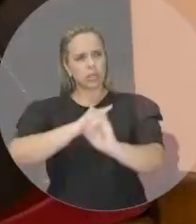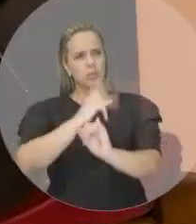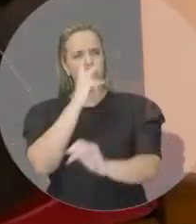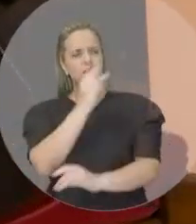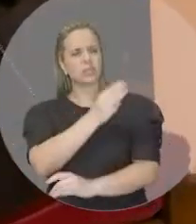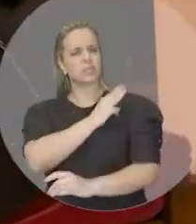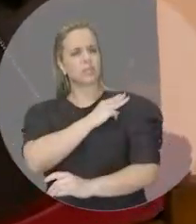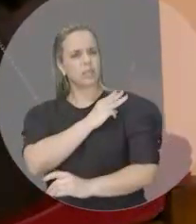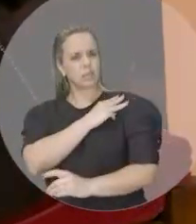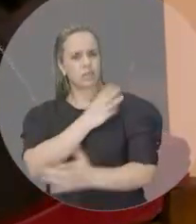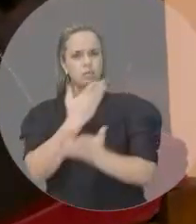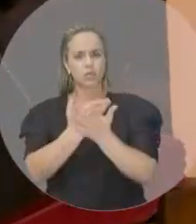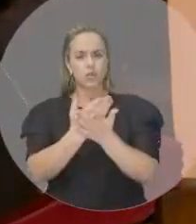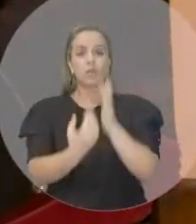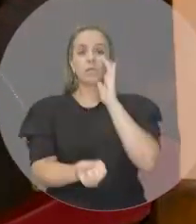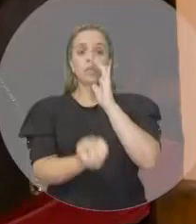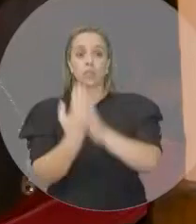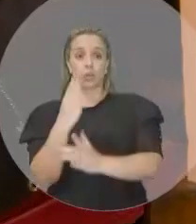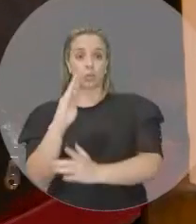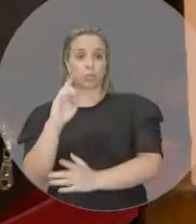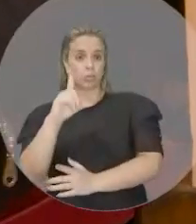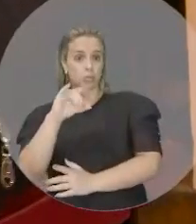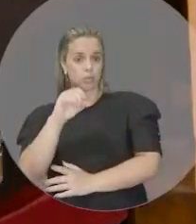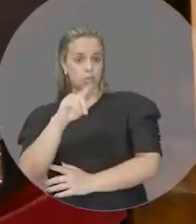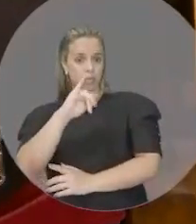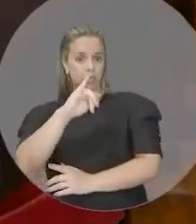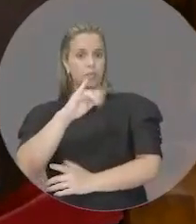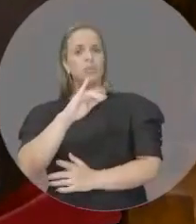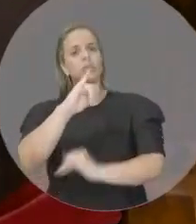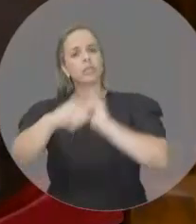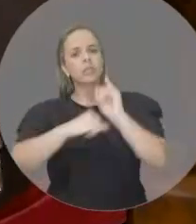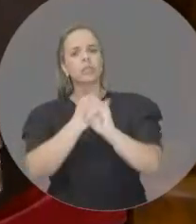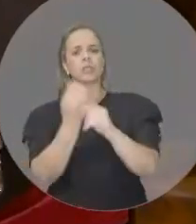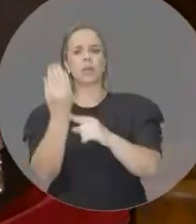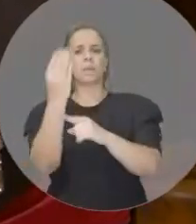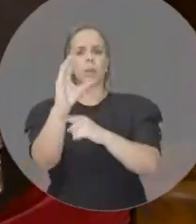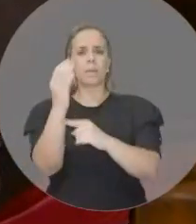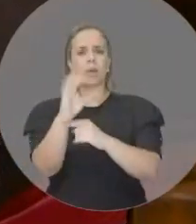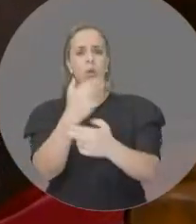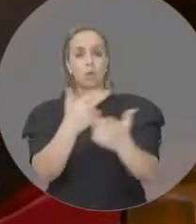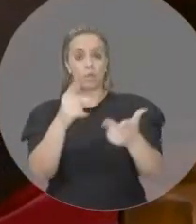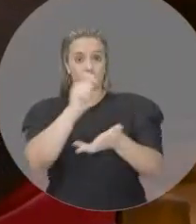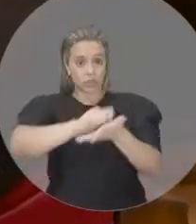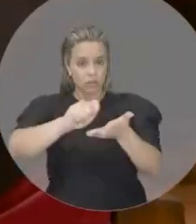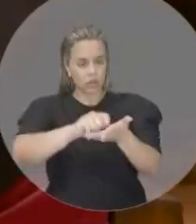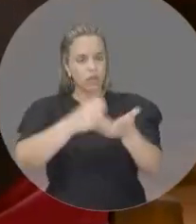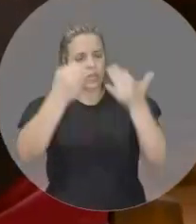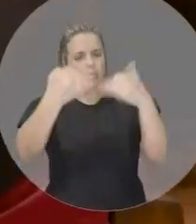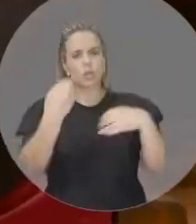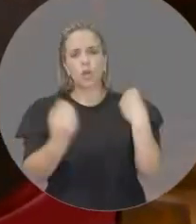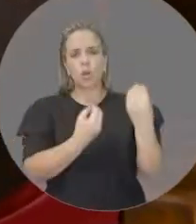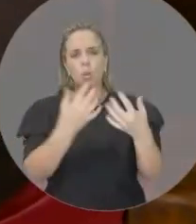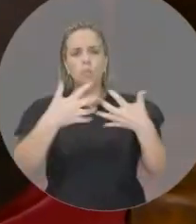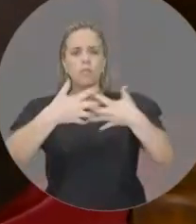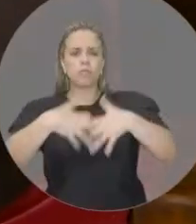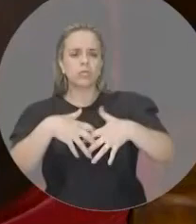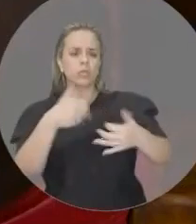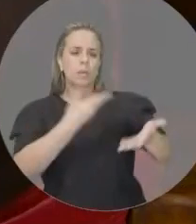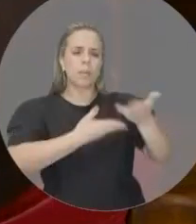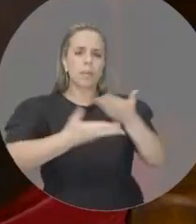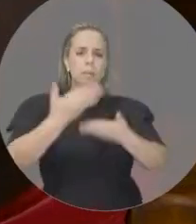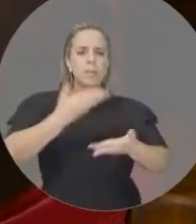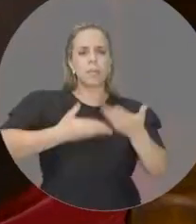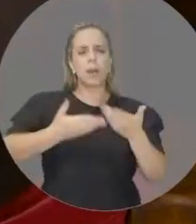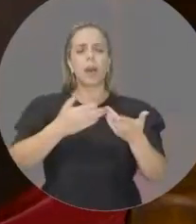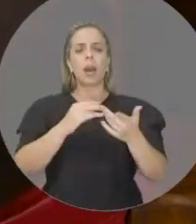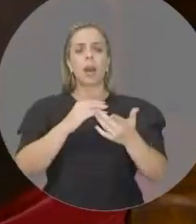terceiro ano do ensino médio, um blog onde você começa a publicar os seus escritos. Me fala um pouco sobre a sua relação com o blog